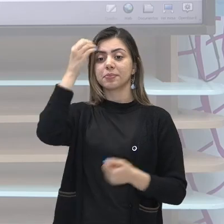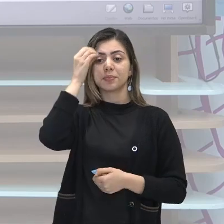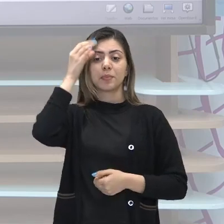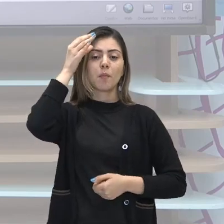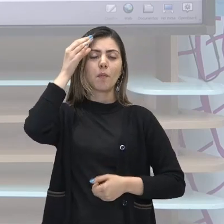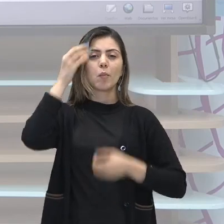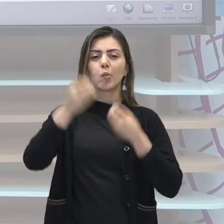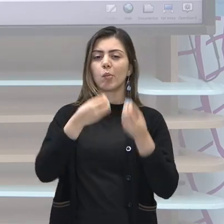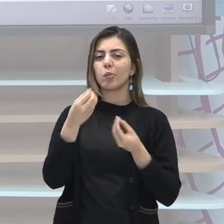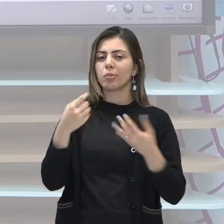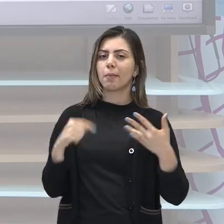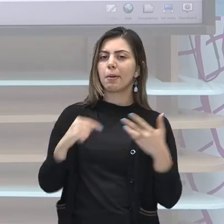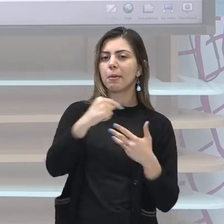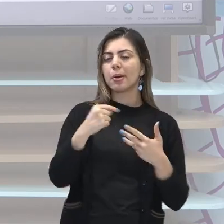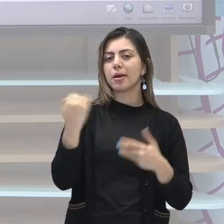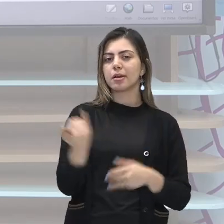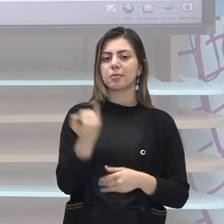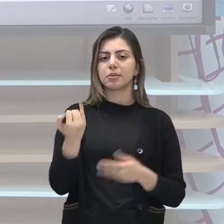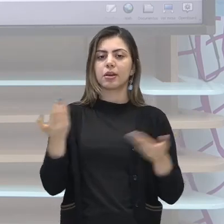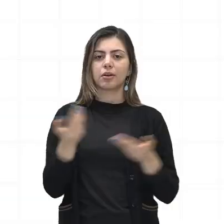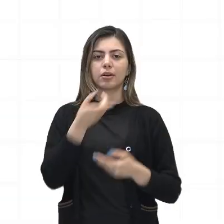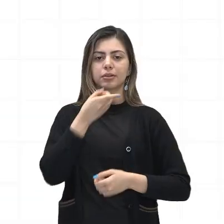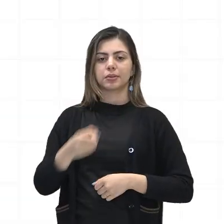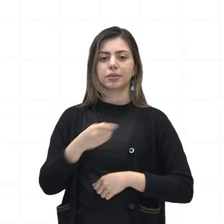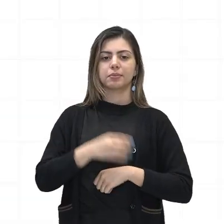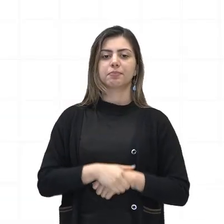os pontos importantes dessa teoria.